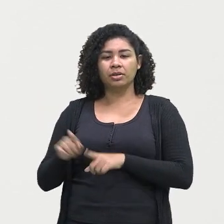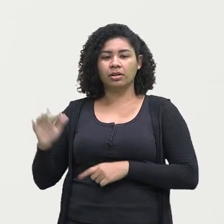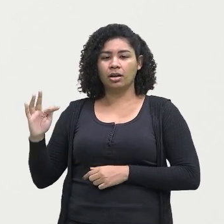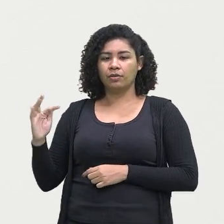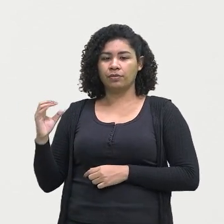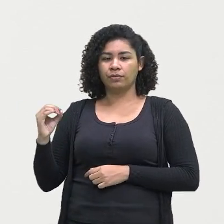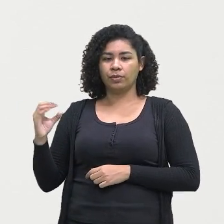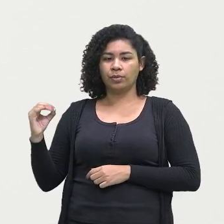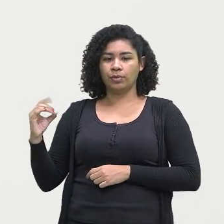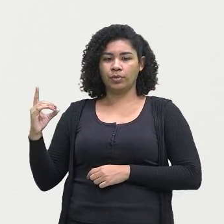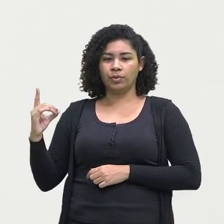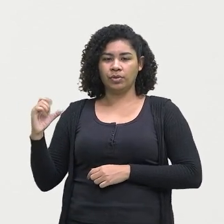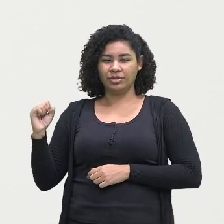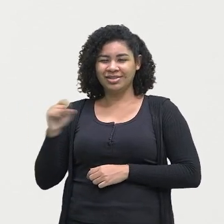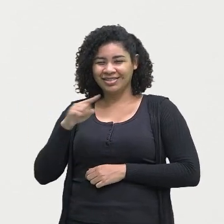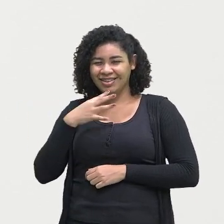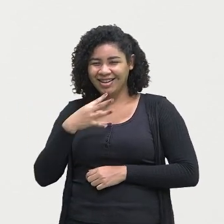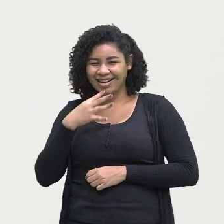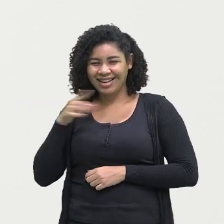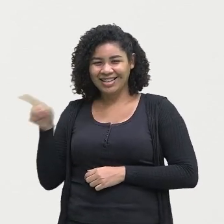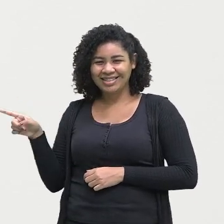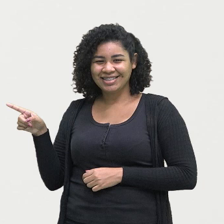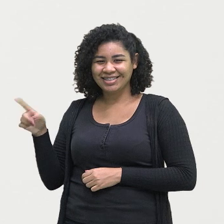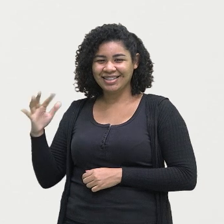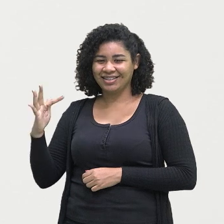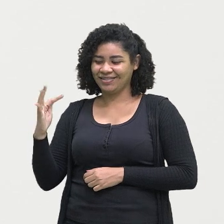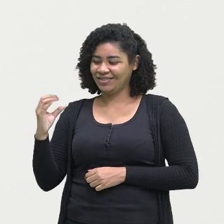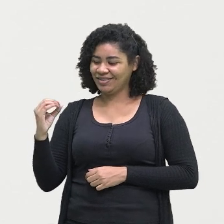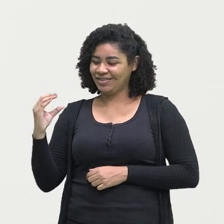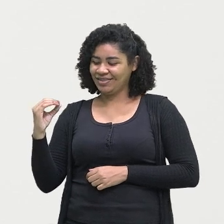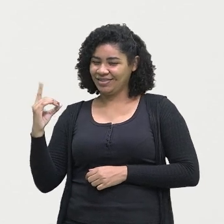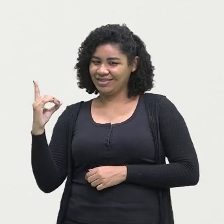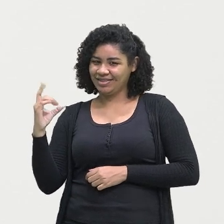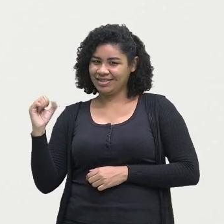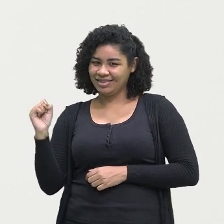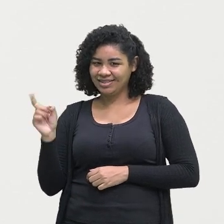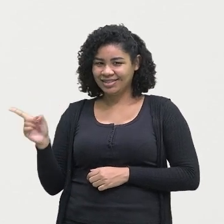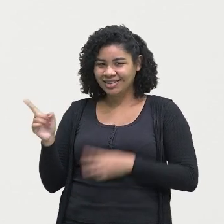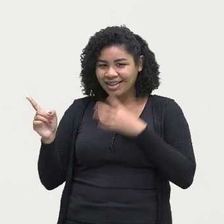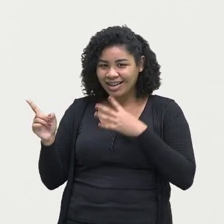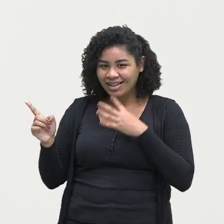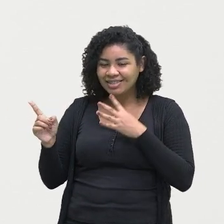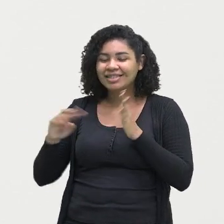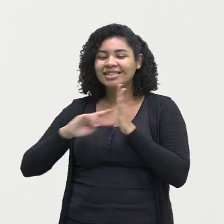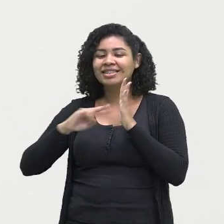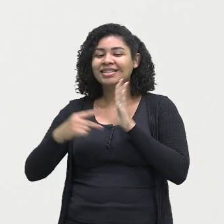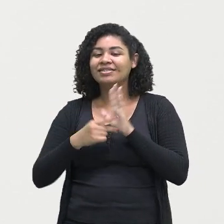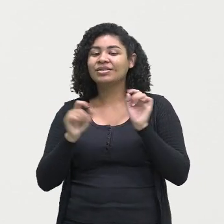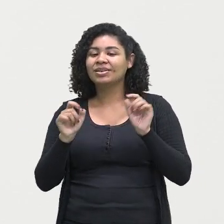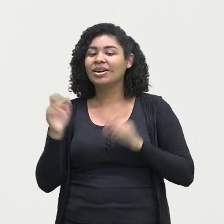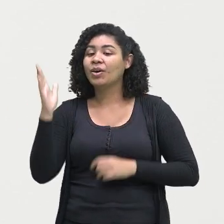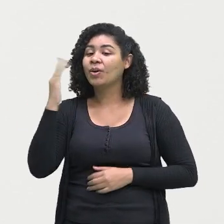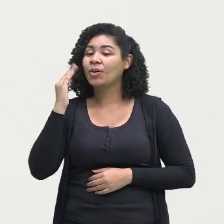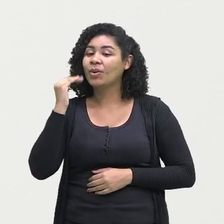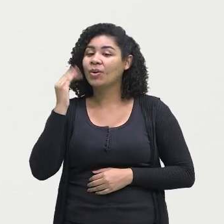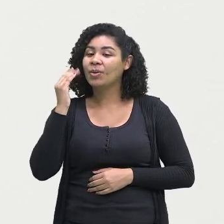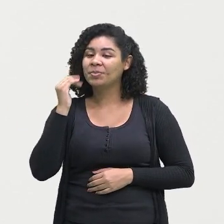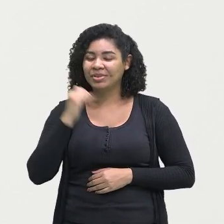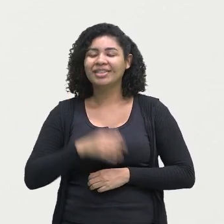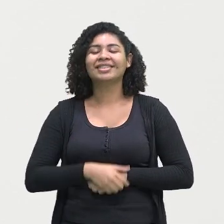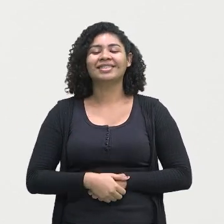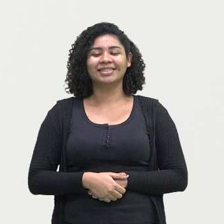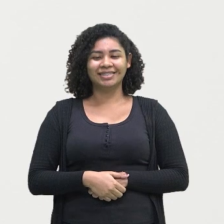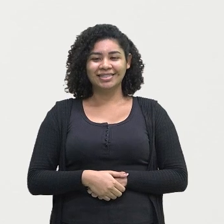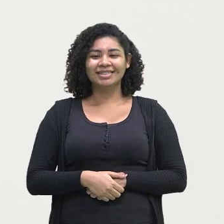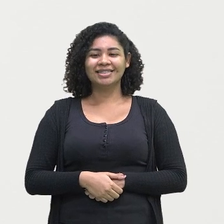acredito que vocês conheçam essa palavra food, que significa comida,